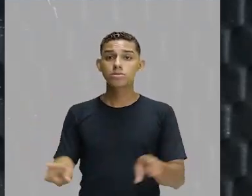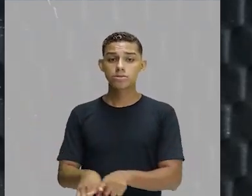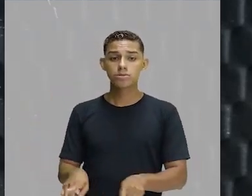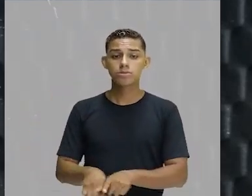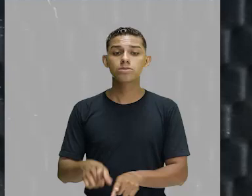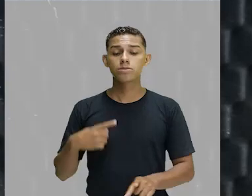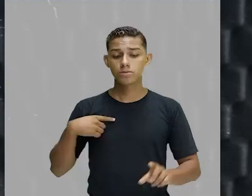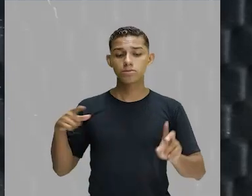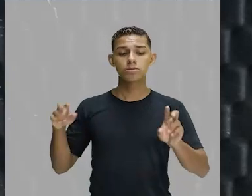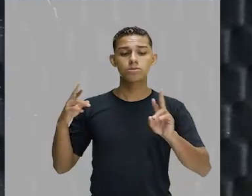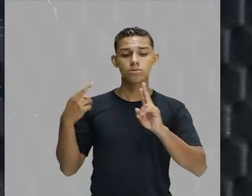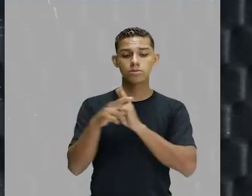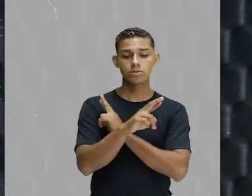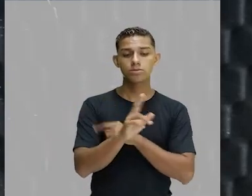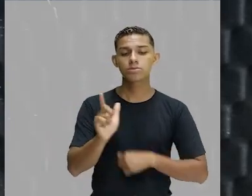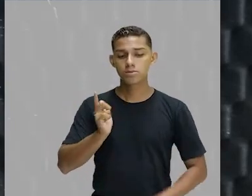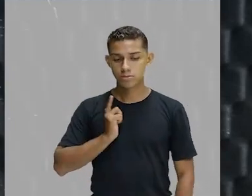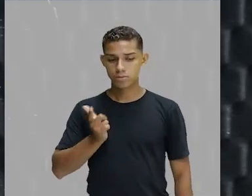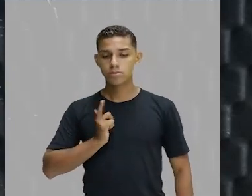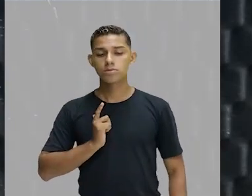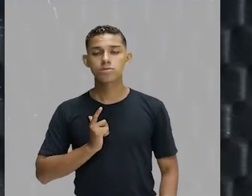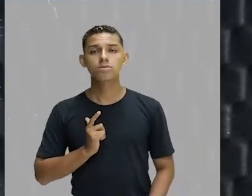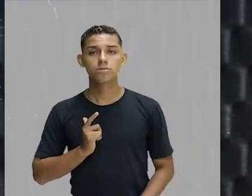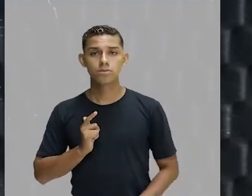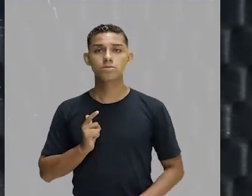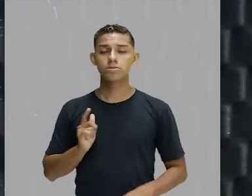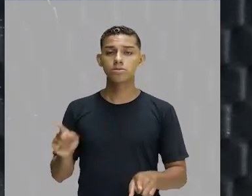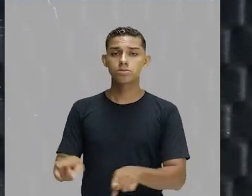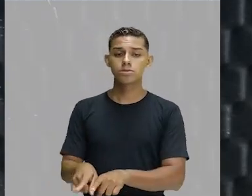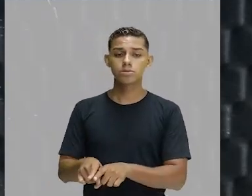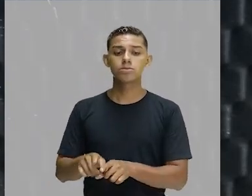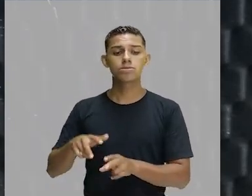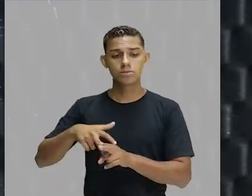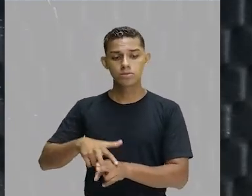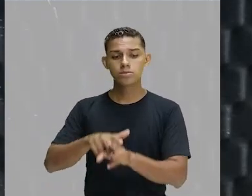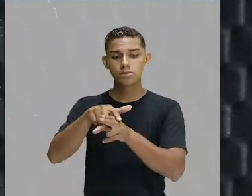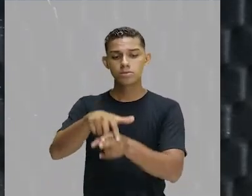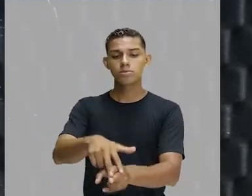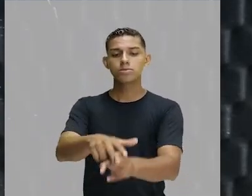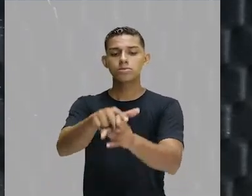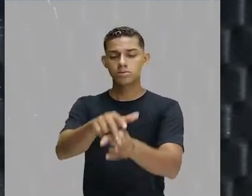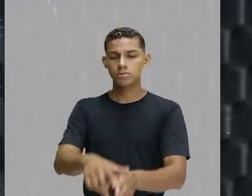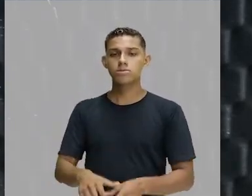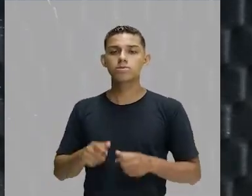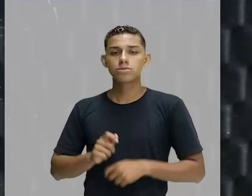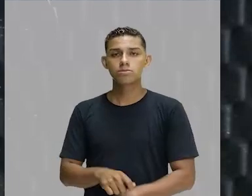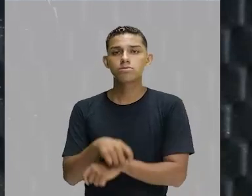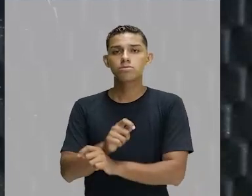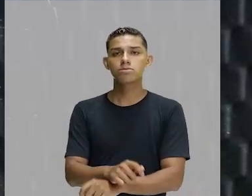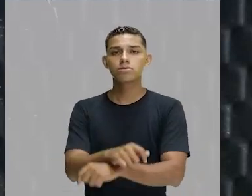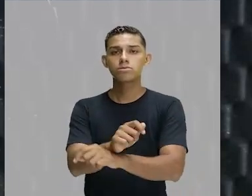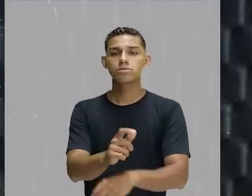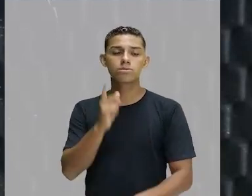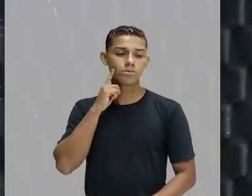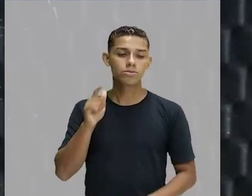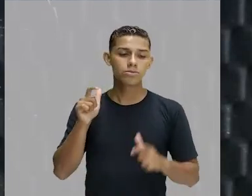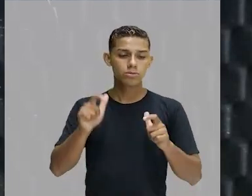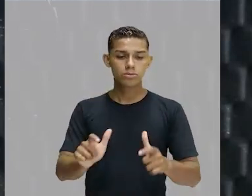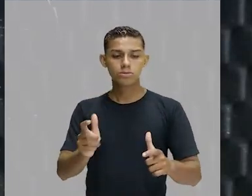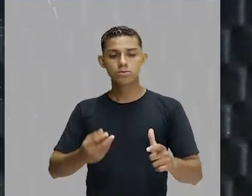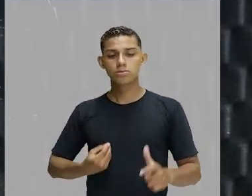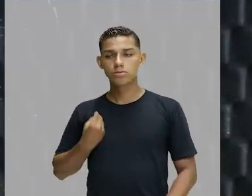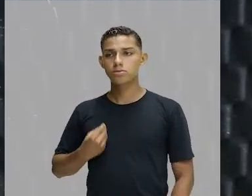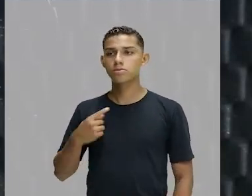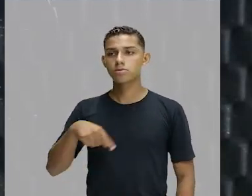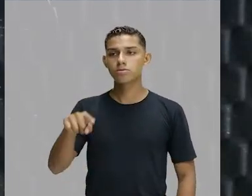região da Raposa, né, um passeio a cavalo, tá? Por trilhas da Raposa. É um aras que tem e